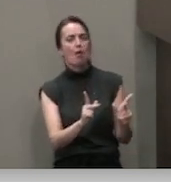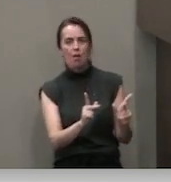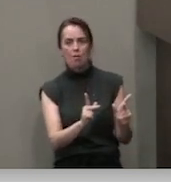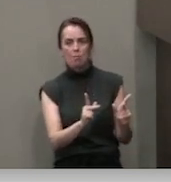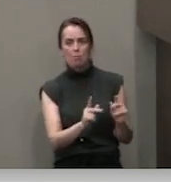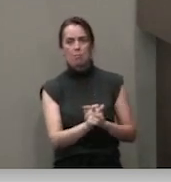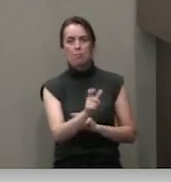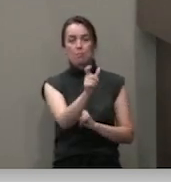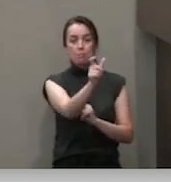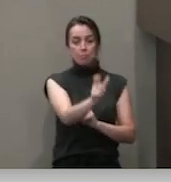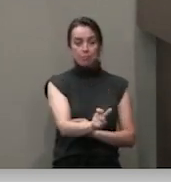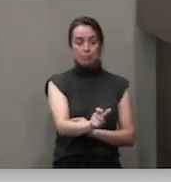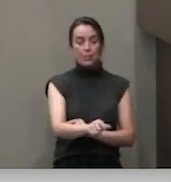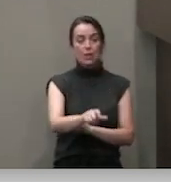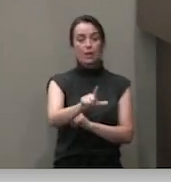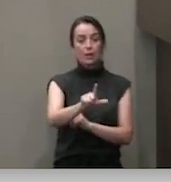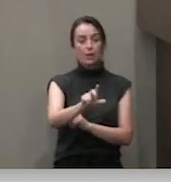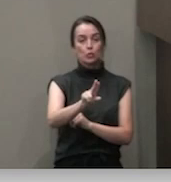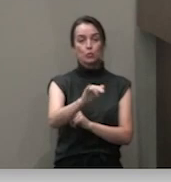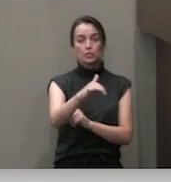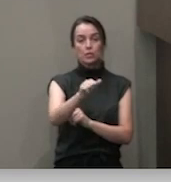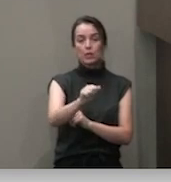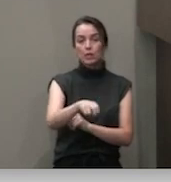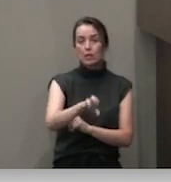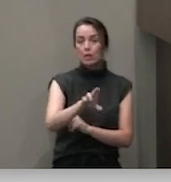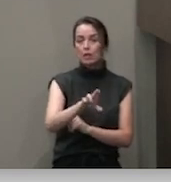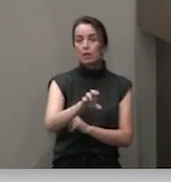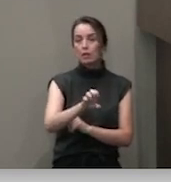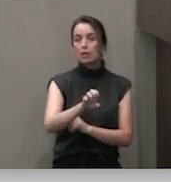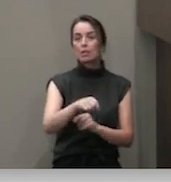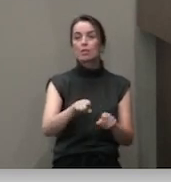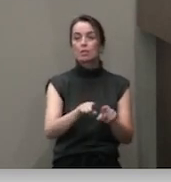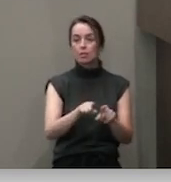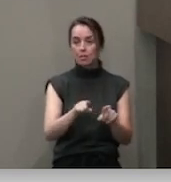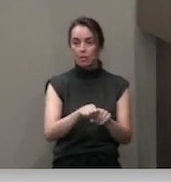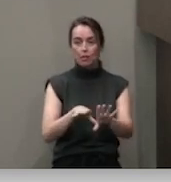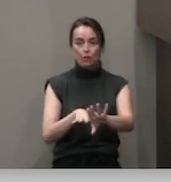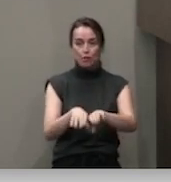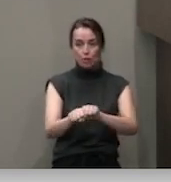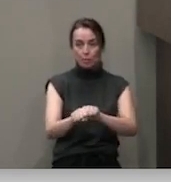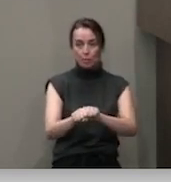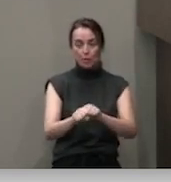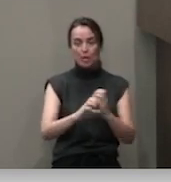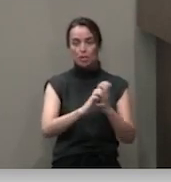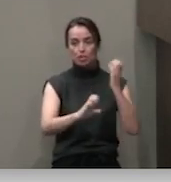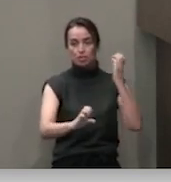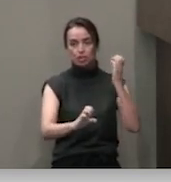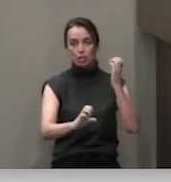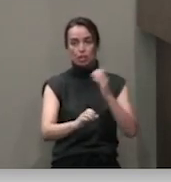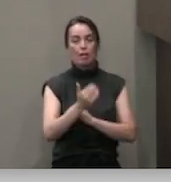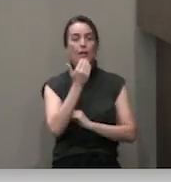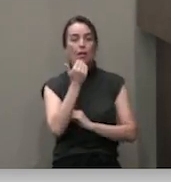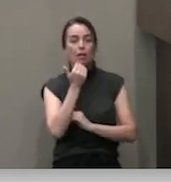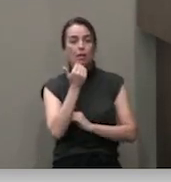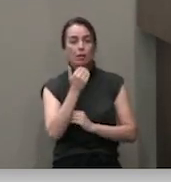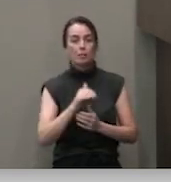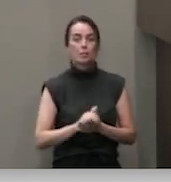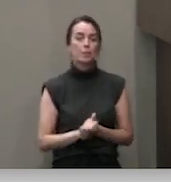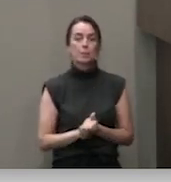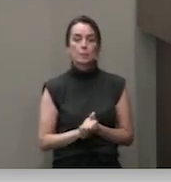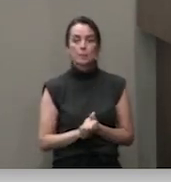Luciane Maria Cola formada engenharia de alimentos Dr Álvaro de la Bona formado em odontologia